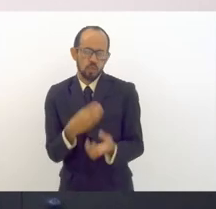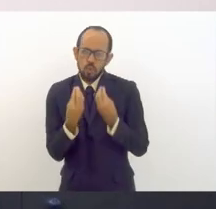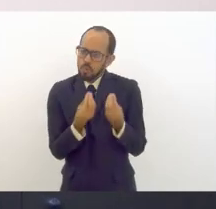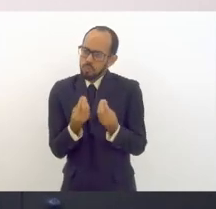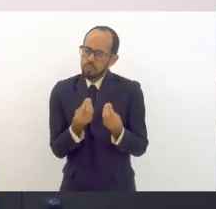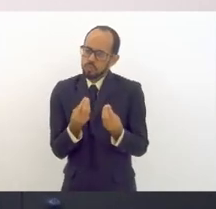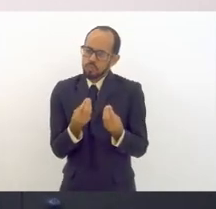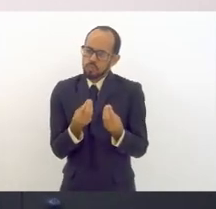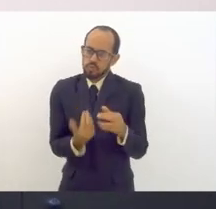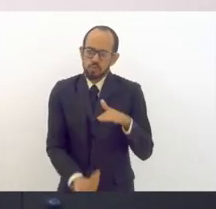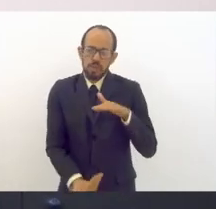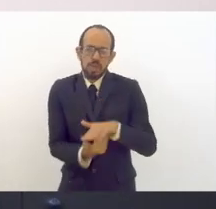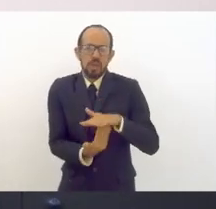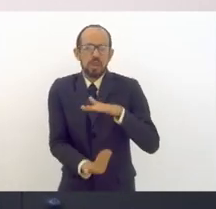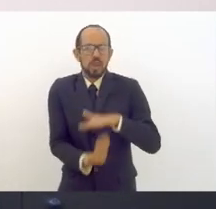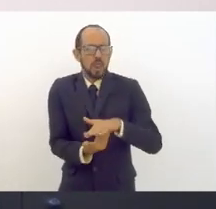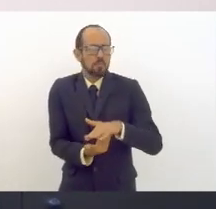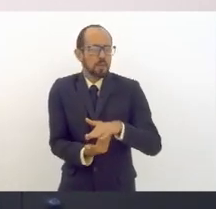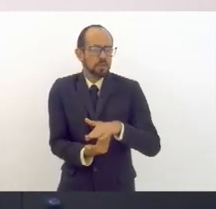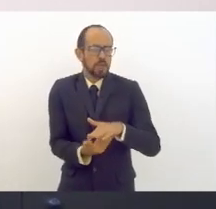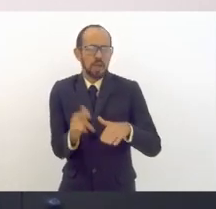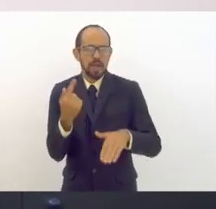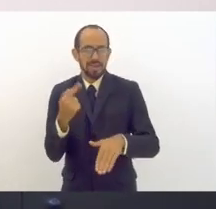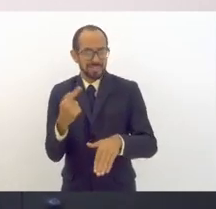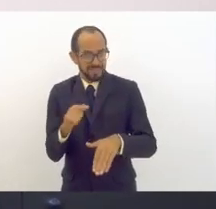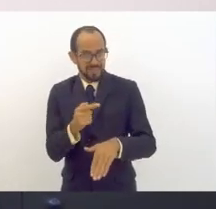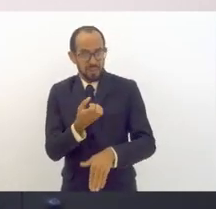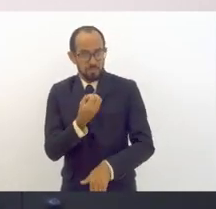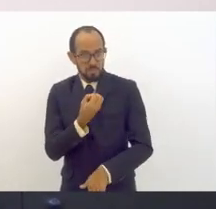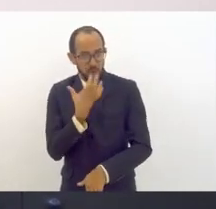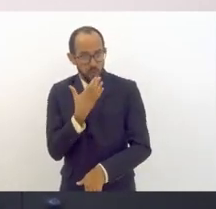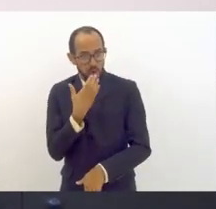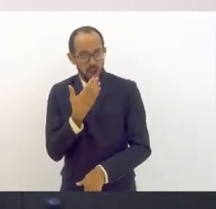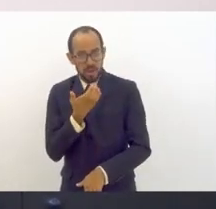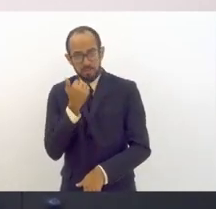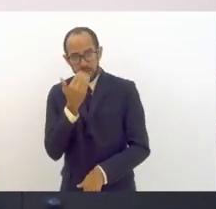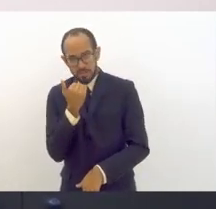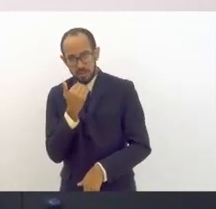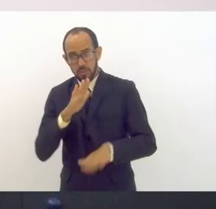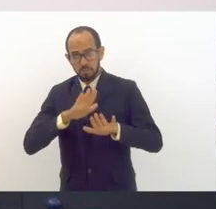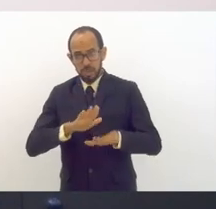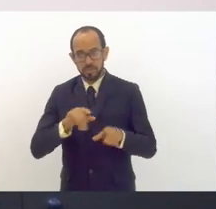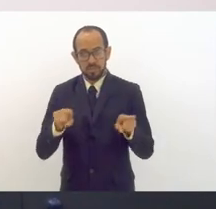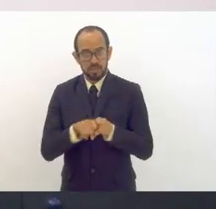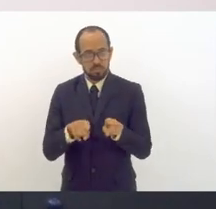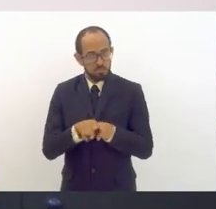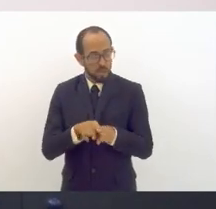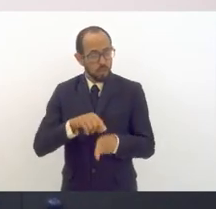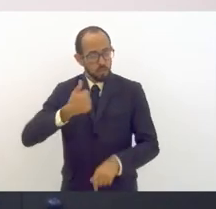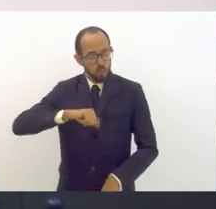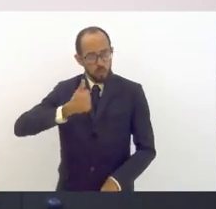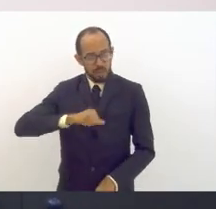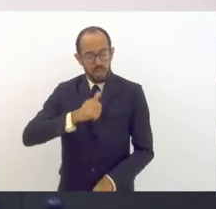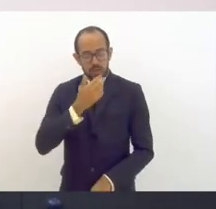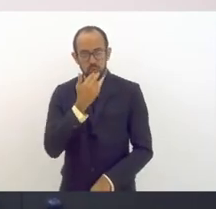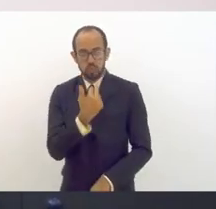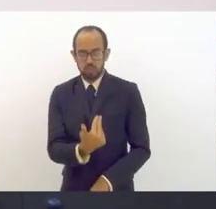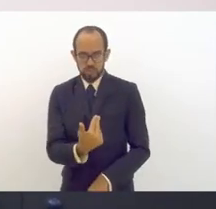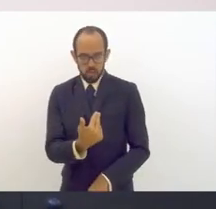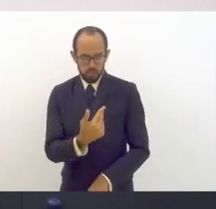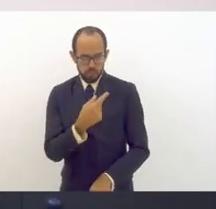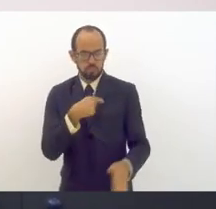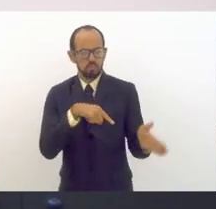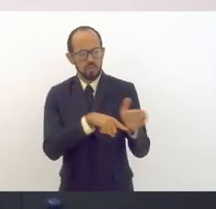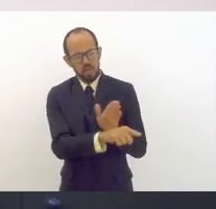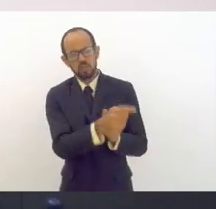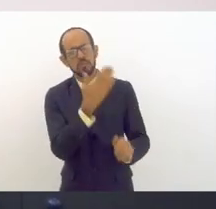isso limita muito a garantia não só da boa alimentação, mas da alimentação com qualidade nutricional. Então, qual é o plano,